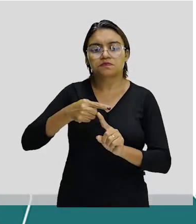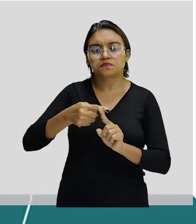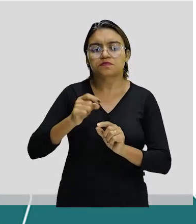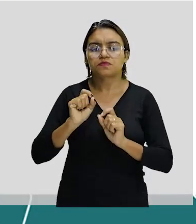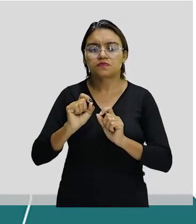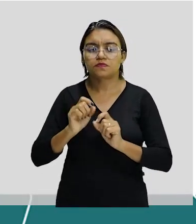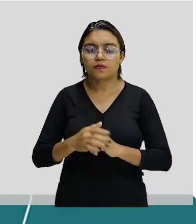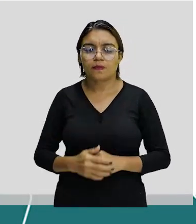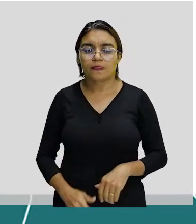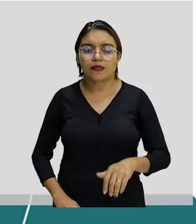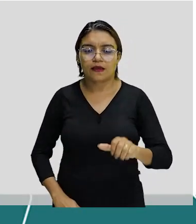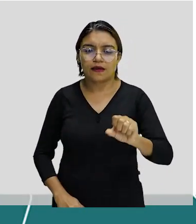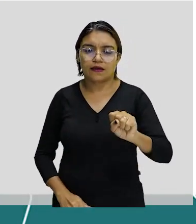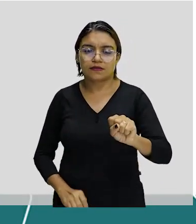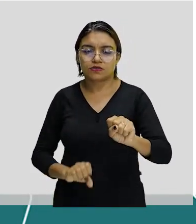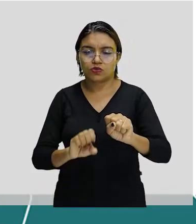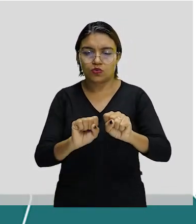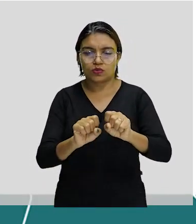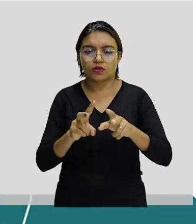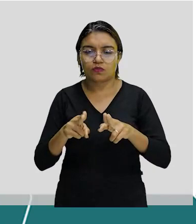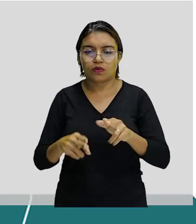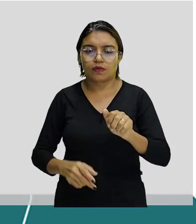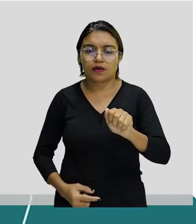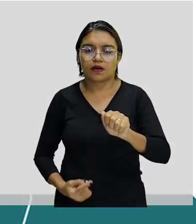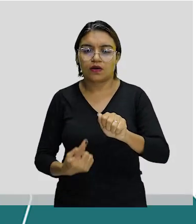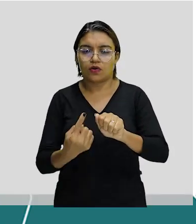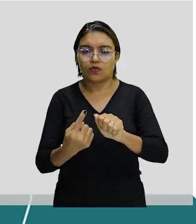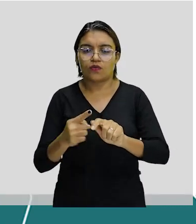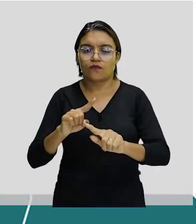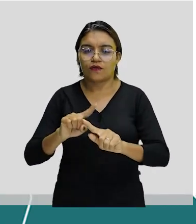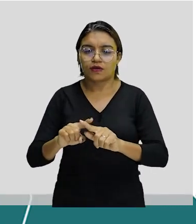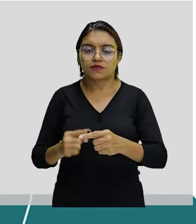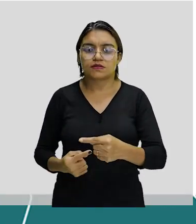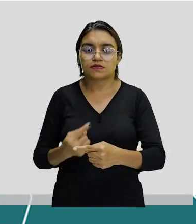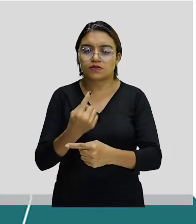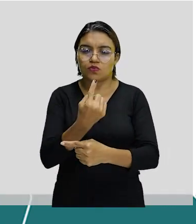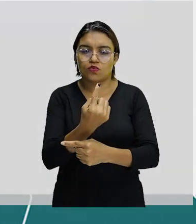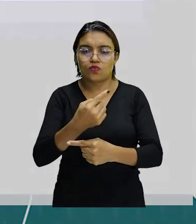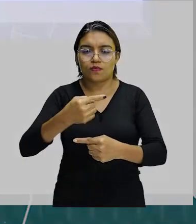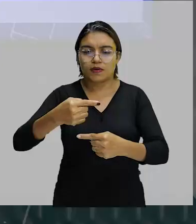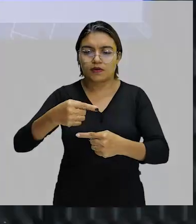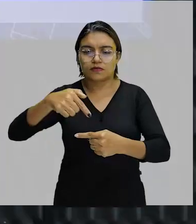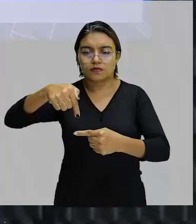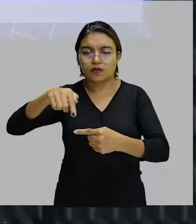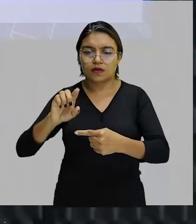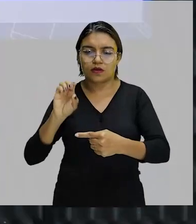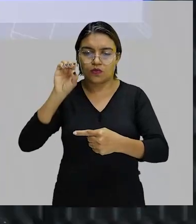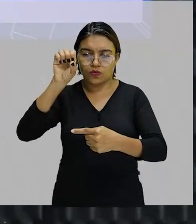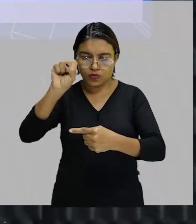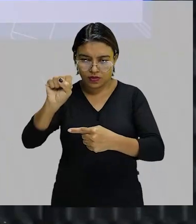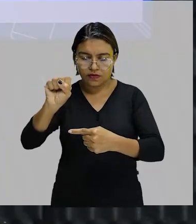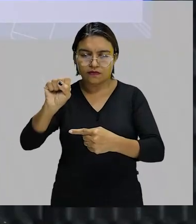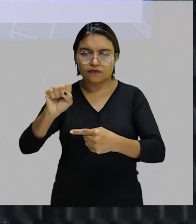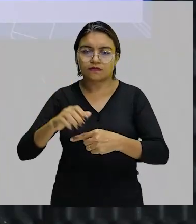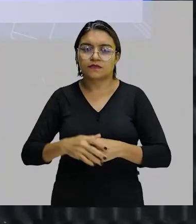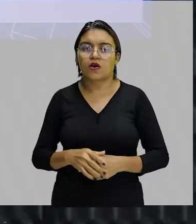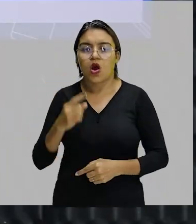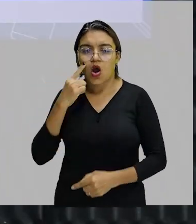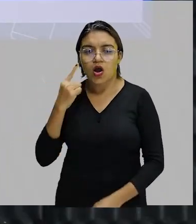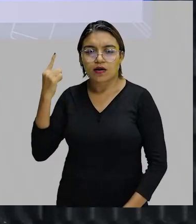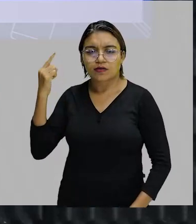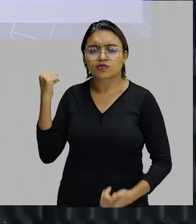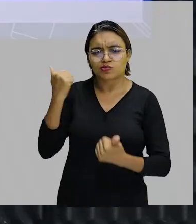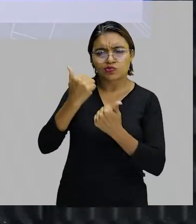ficou. S8 é igual a 1 vezes 1 menos Q elevado à oitava dividido por 1 menos Q. Fazendo